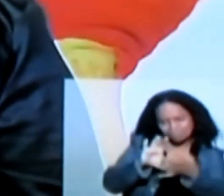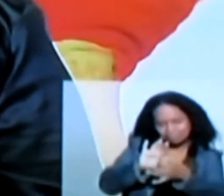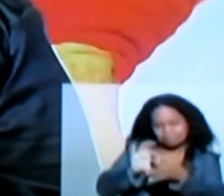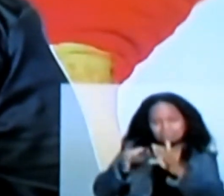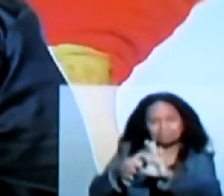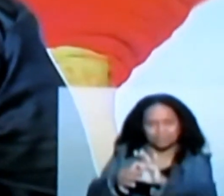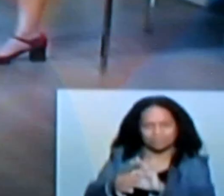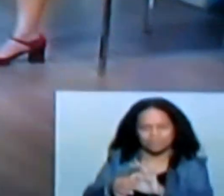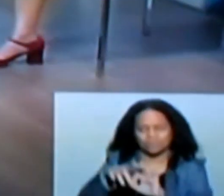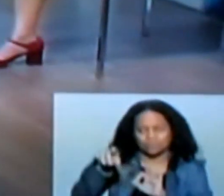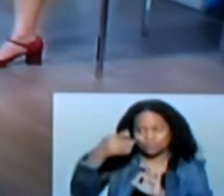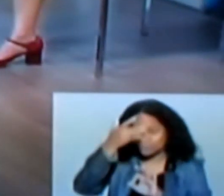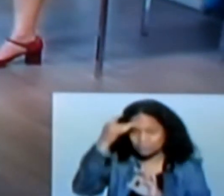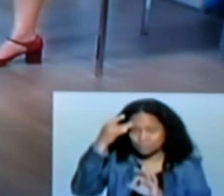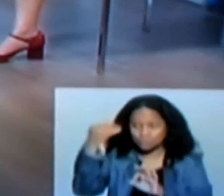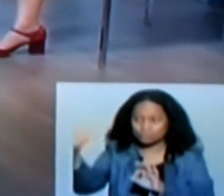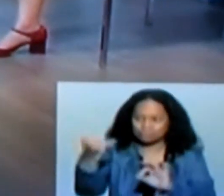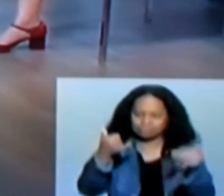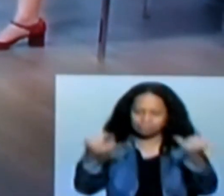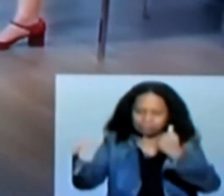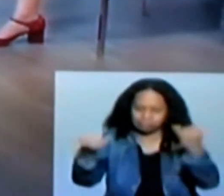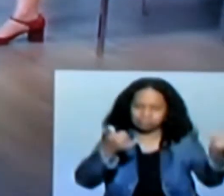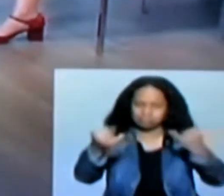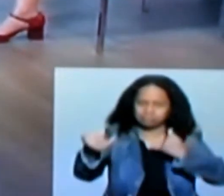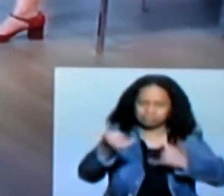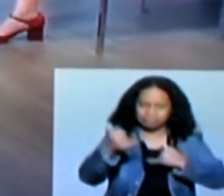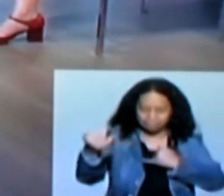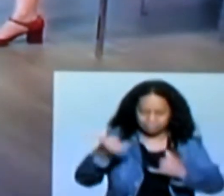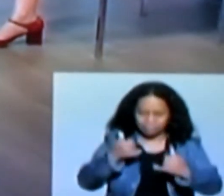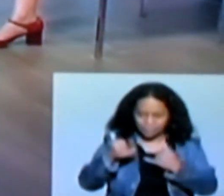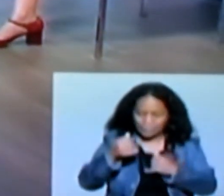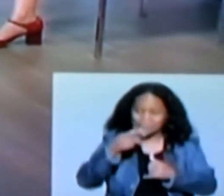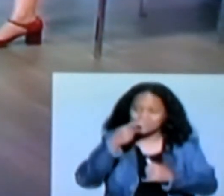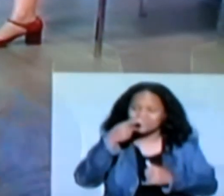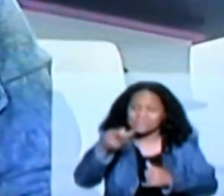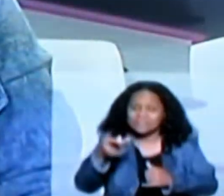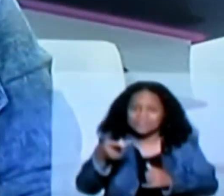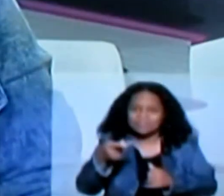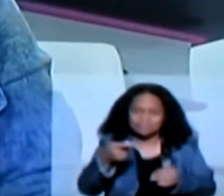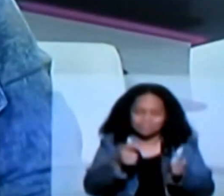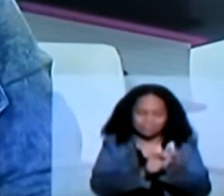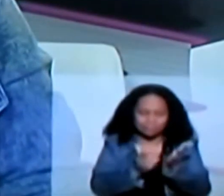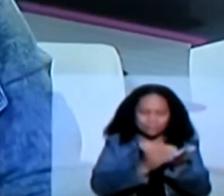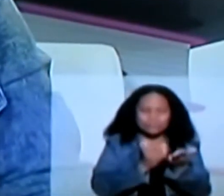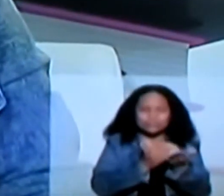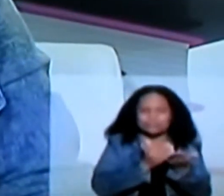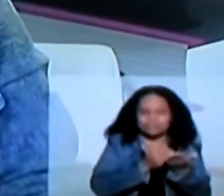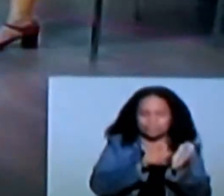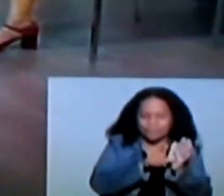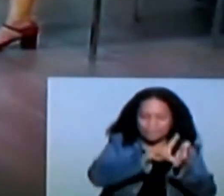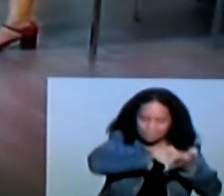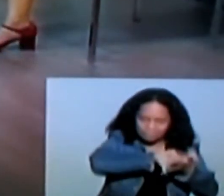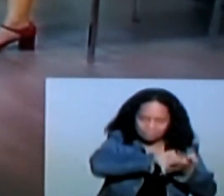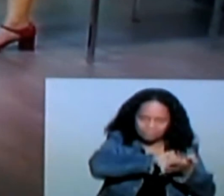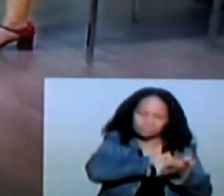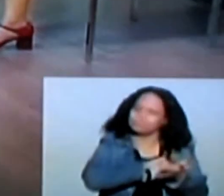na verdade, né? A gente recebe para poder falar sobre os livros, a gente recebe os livros para falar sobre eles. A gente recebe antes